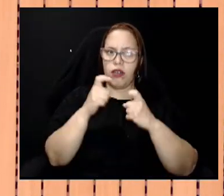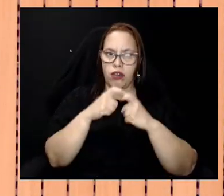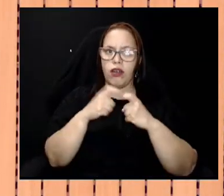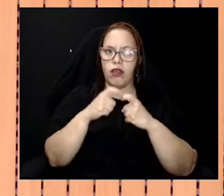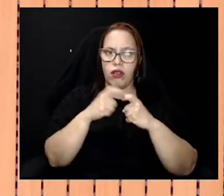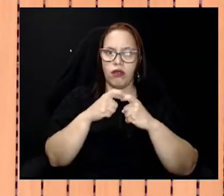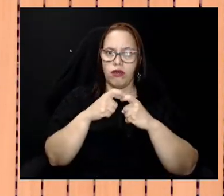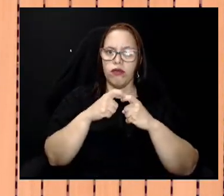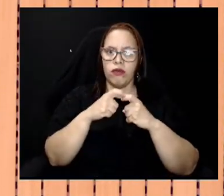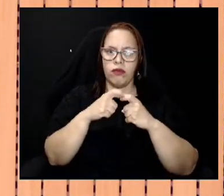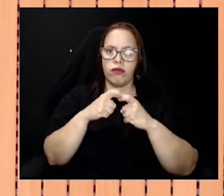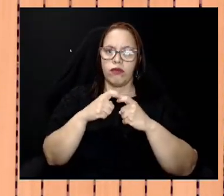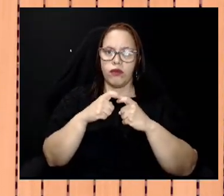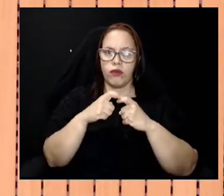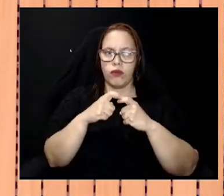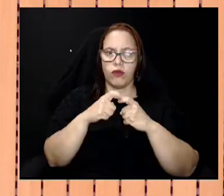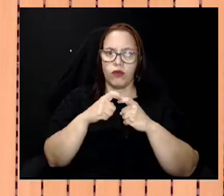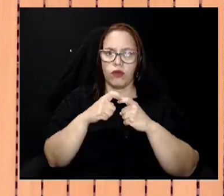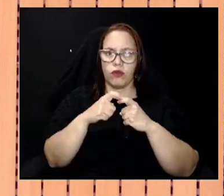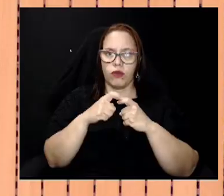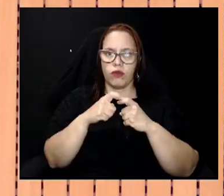e Igor, uma meia-culpa disso,